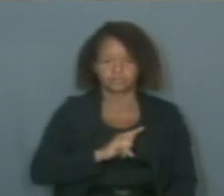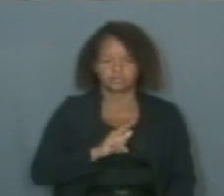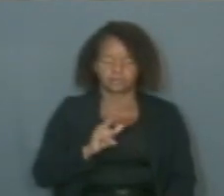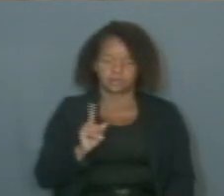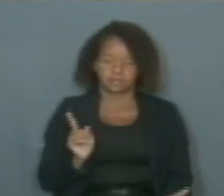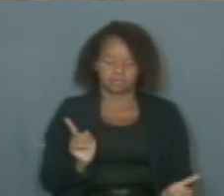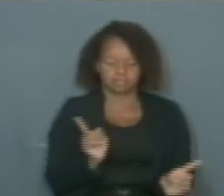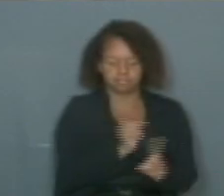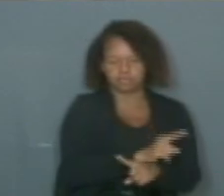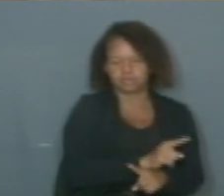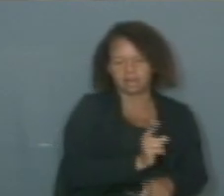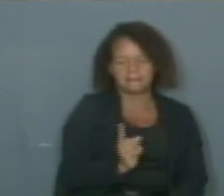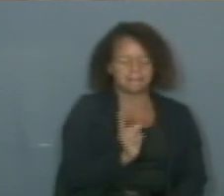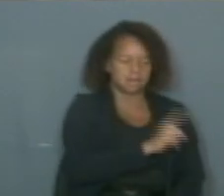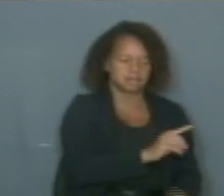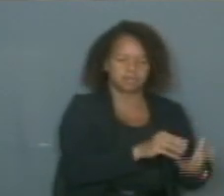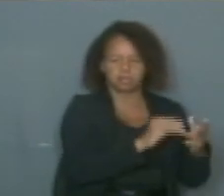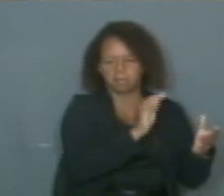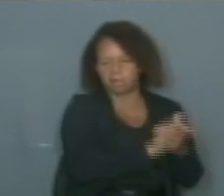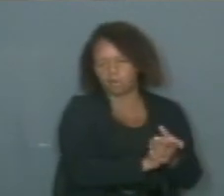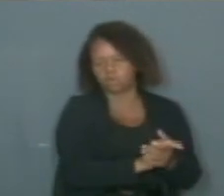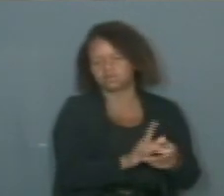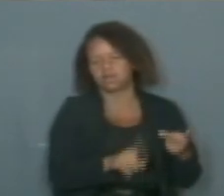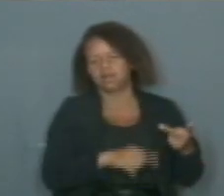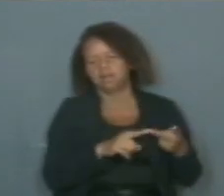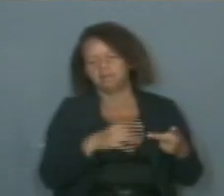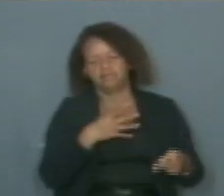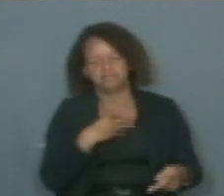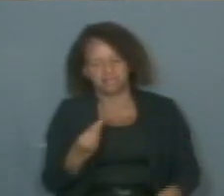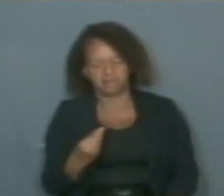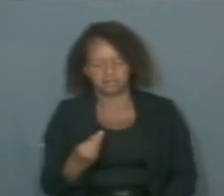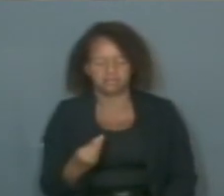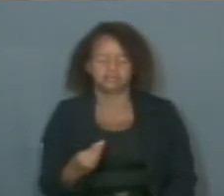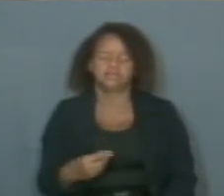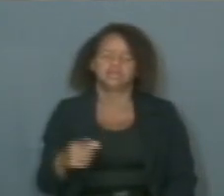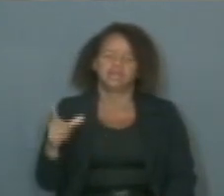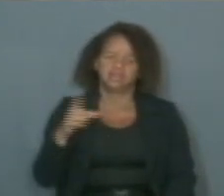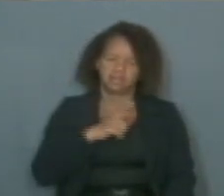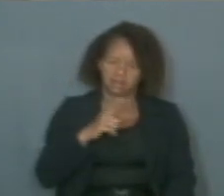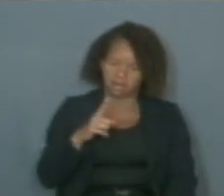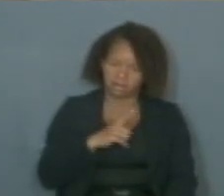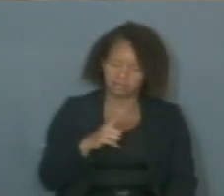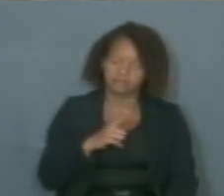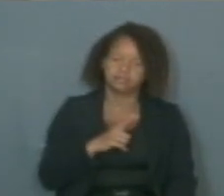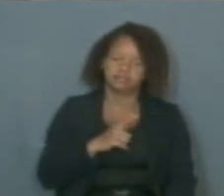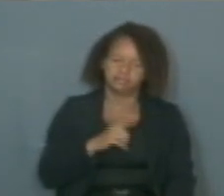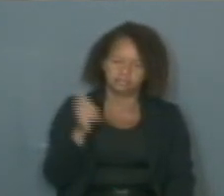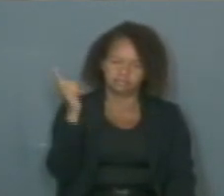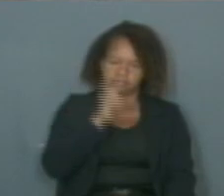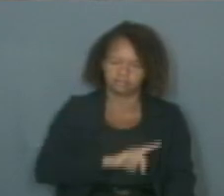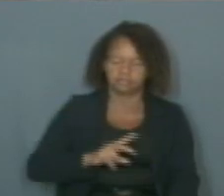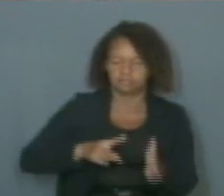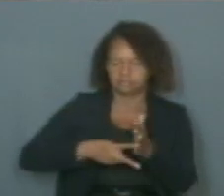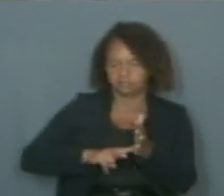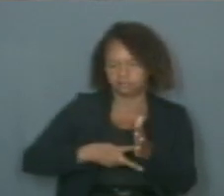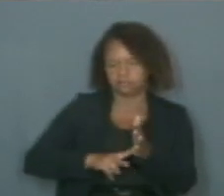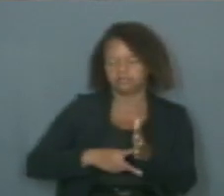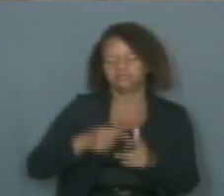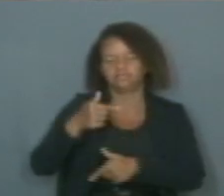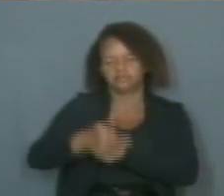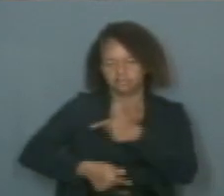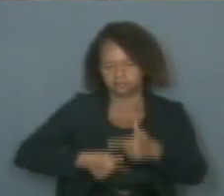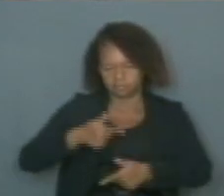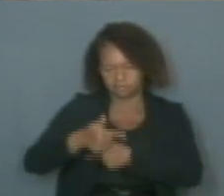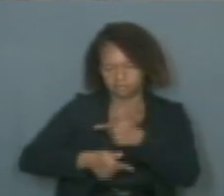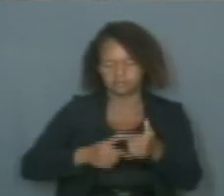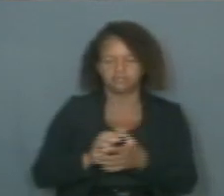para a família, para a esposa, para o filho. E a gente teve muito ganho com o sindicato trabalhando.